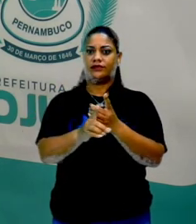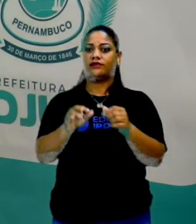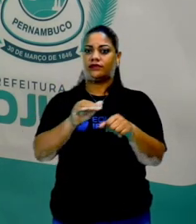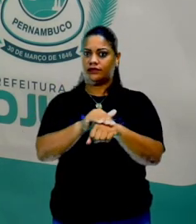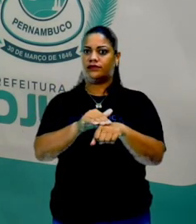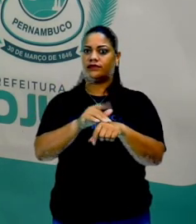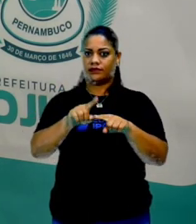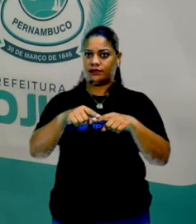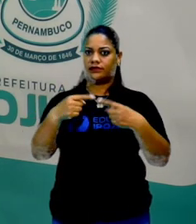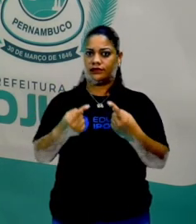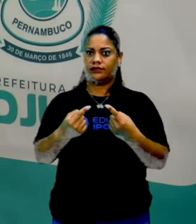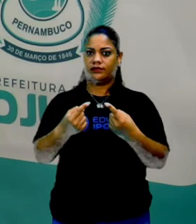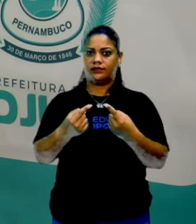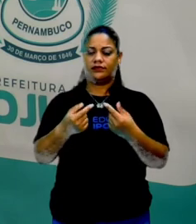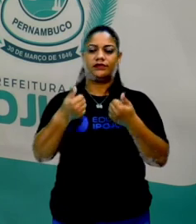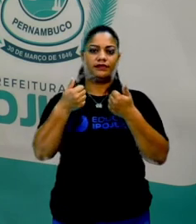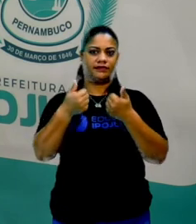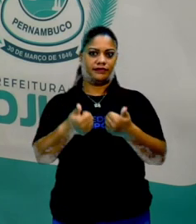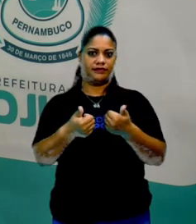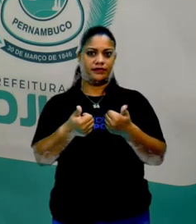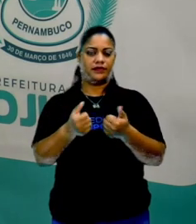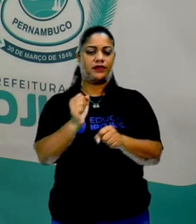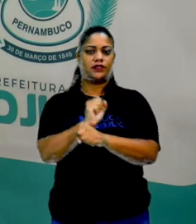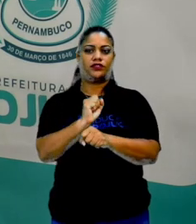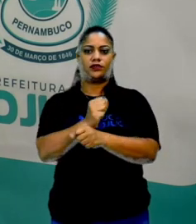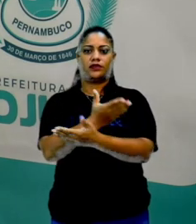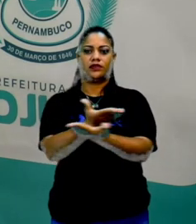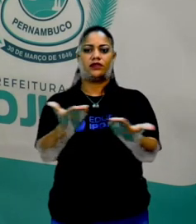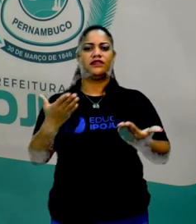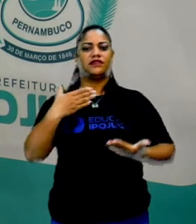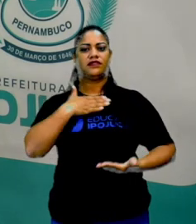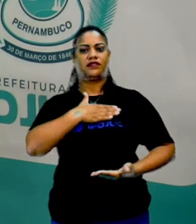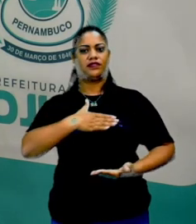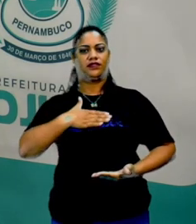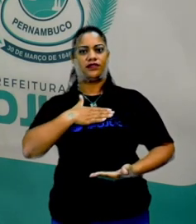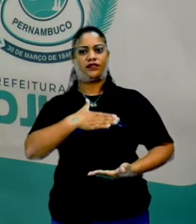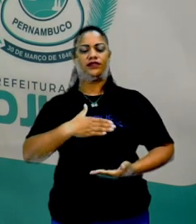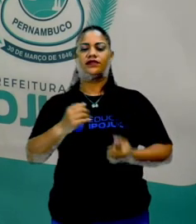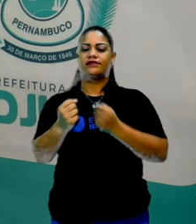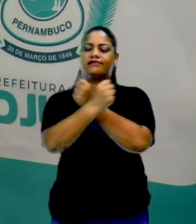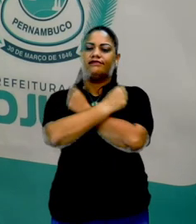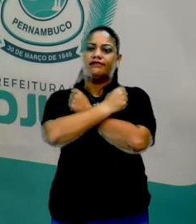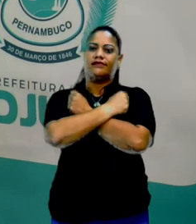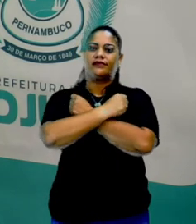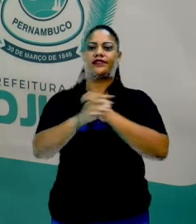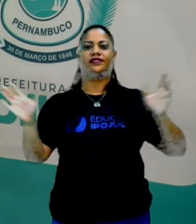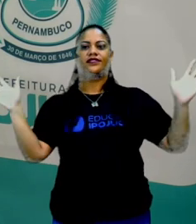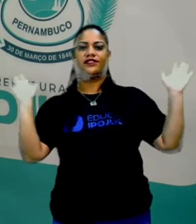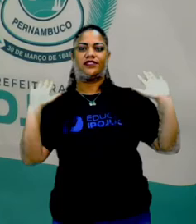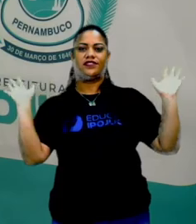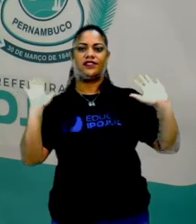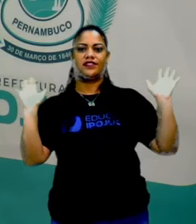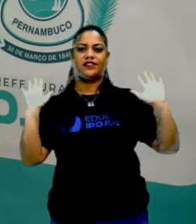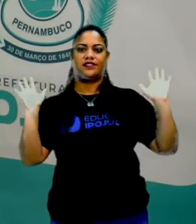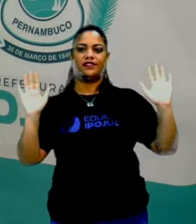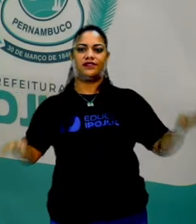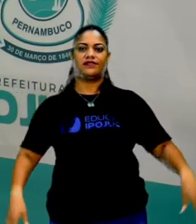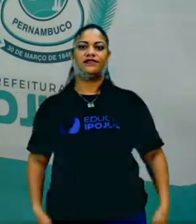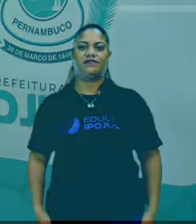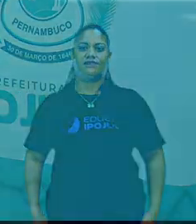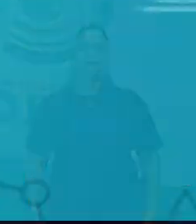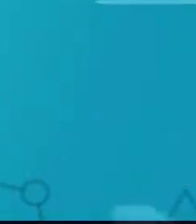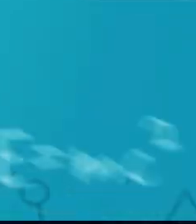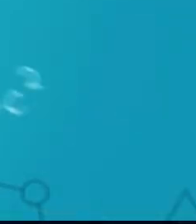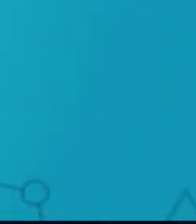mais sobre isso. Preparados? Eu espero que vocês tenham gostado. Para vocês, um abração e até a próxima aula. Tchau, tchau!